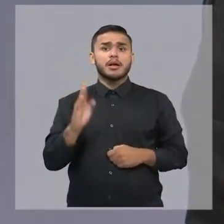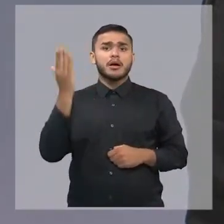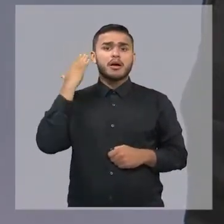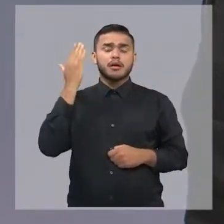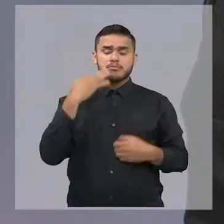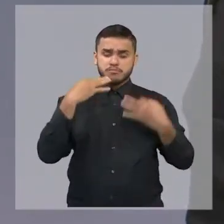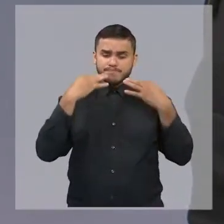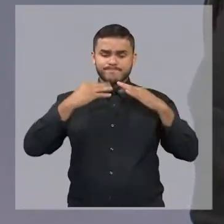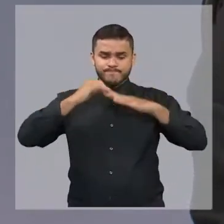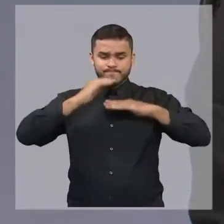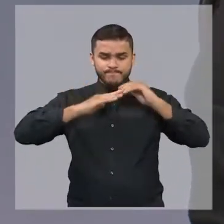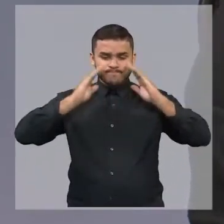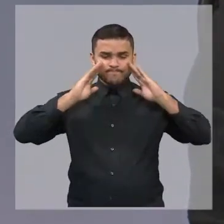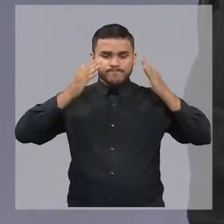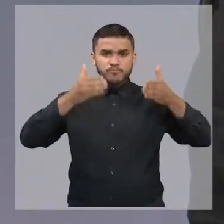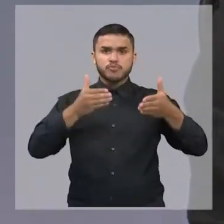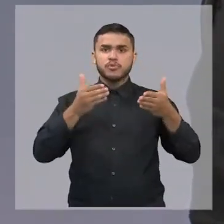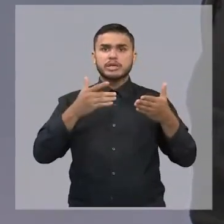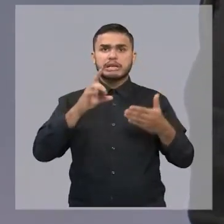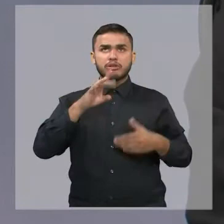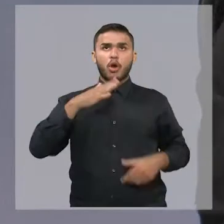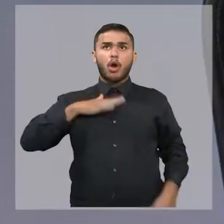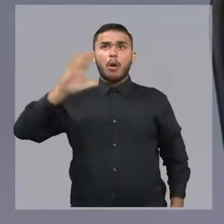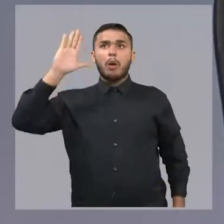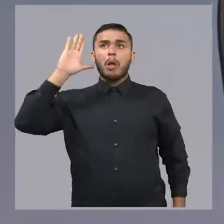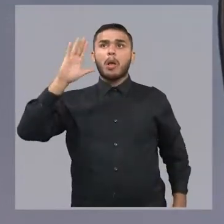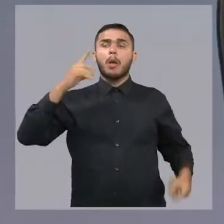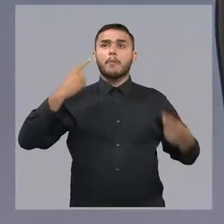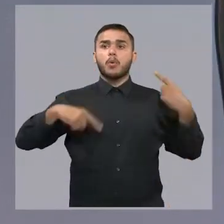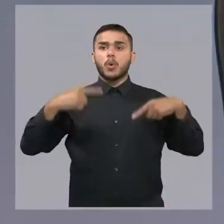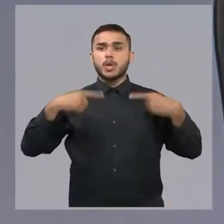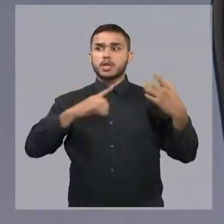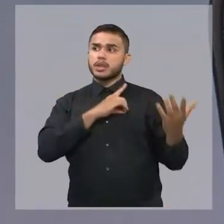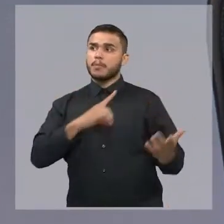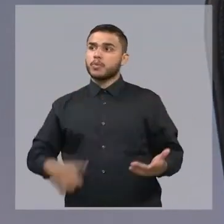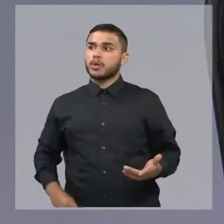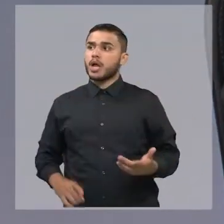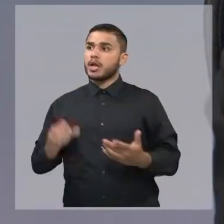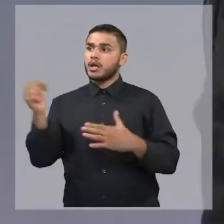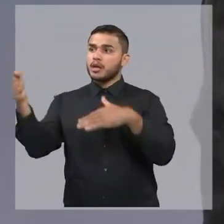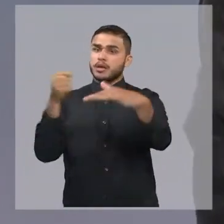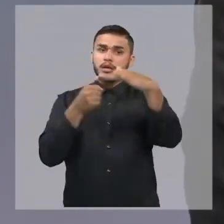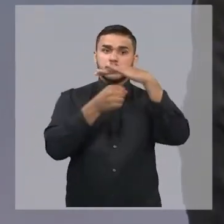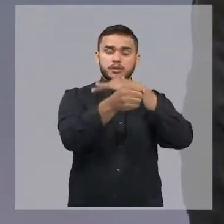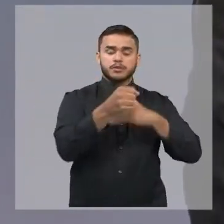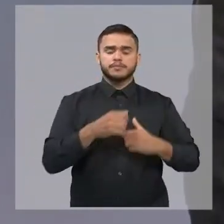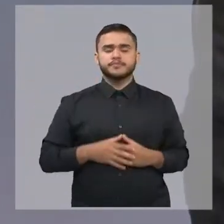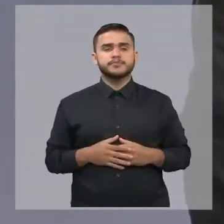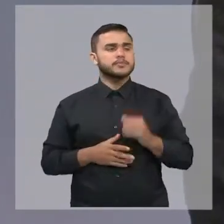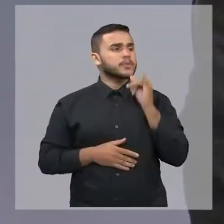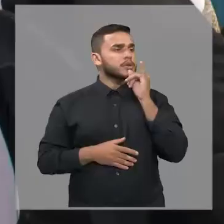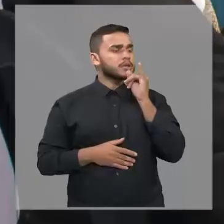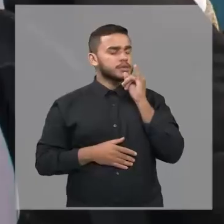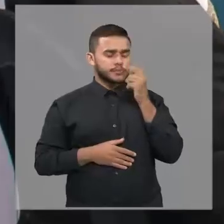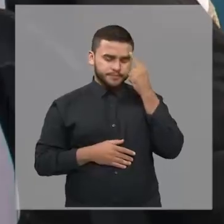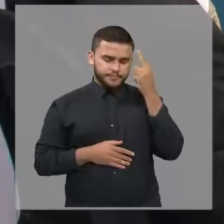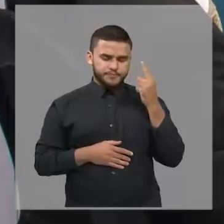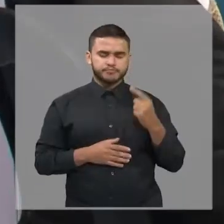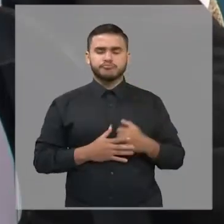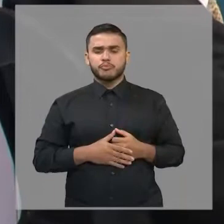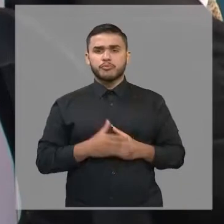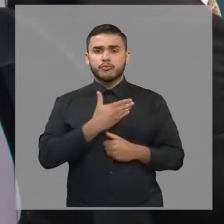pessoas reconhecidamente técnicas. Pelo menos alguns deles. Mas, e aí, veja bem, professor Romo, o que é que o governo